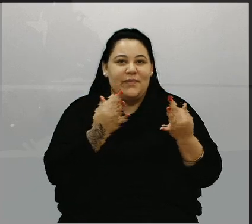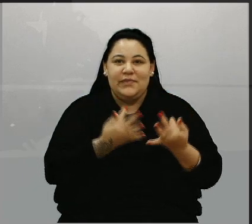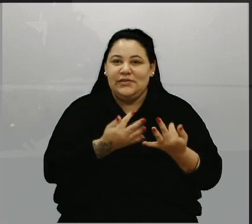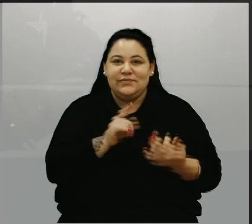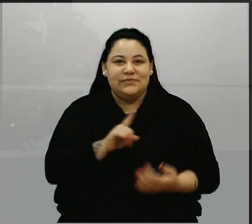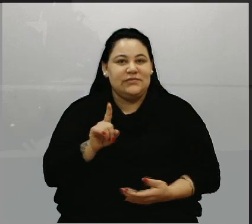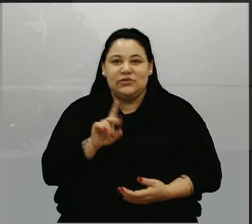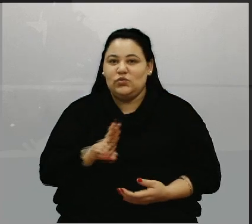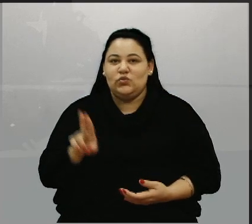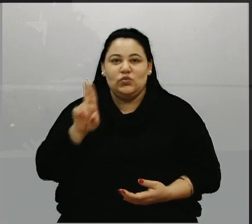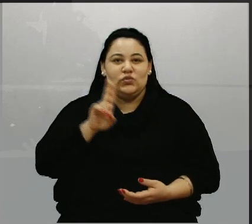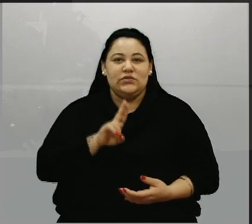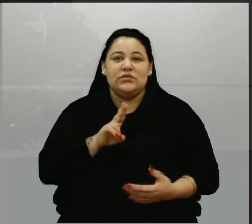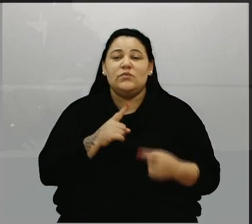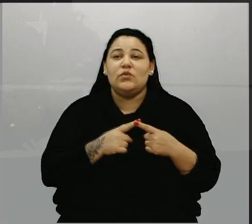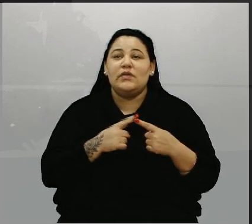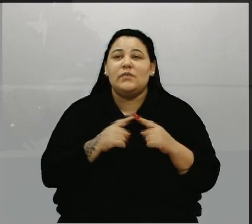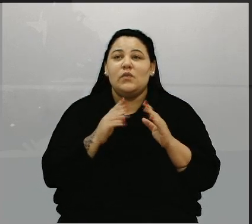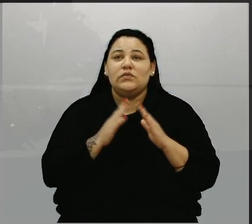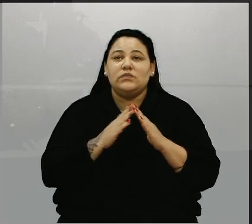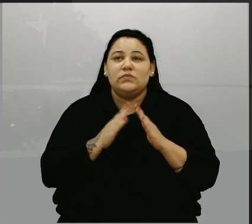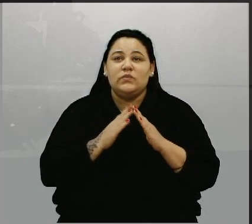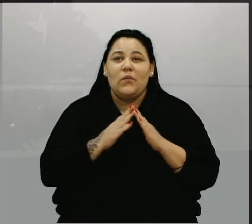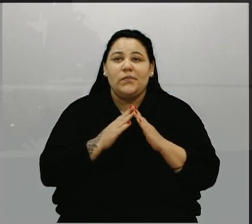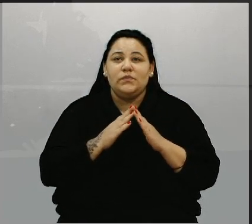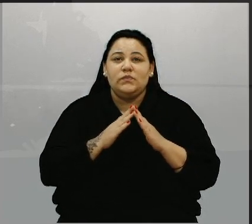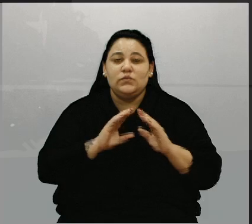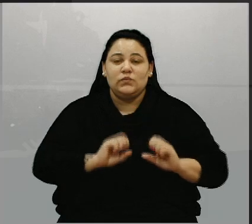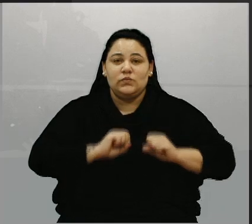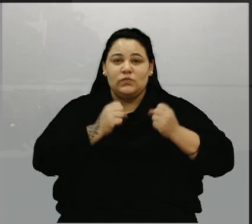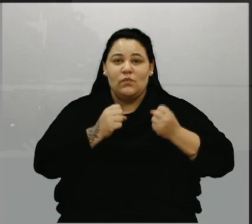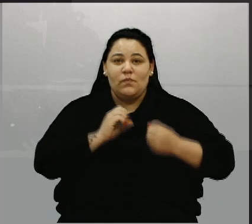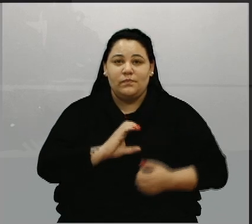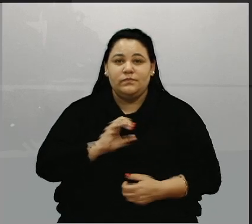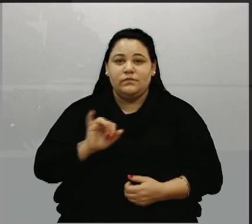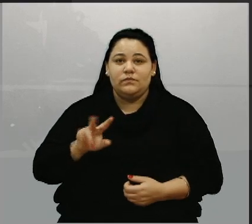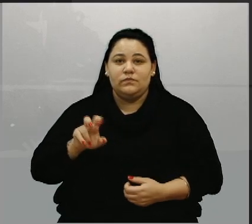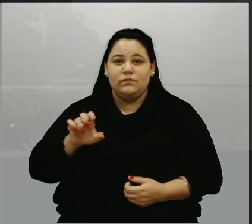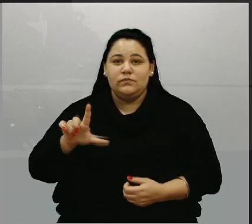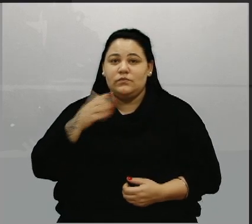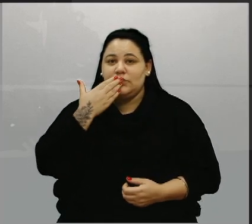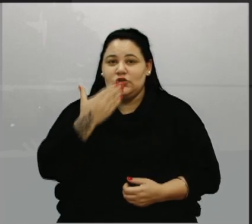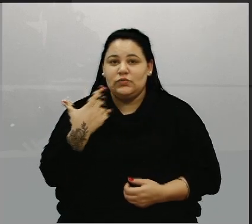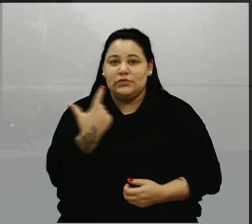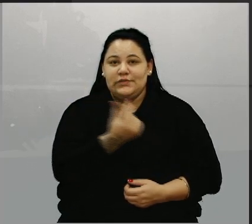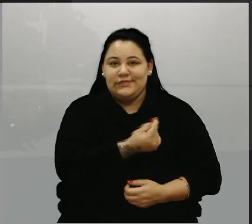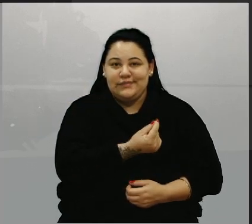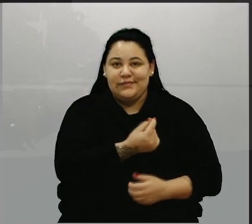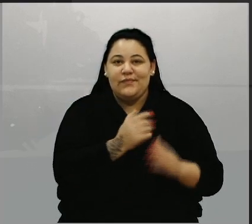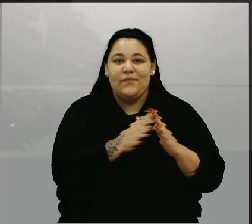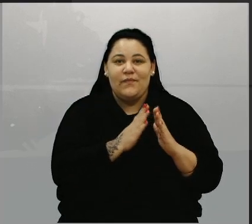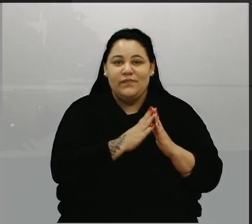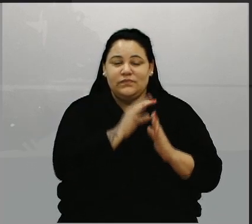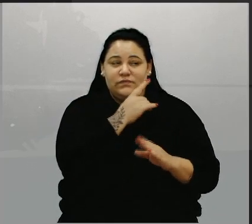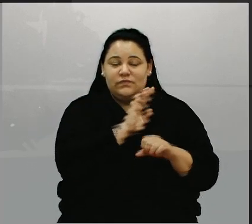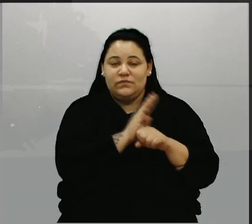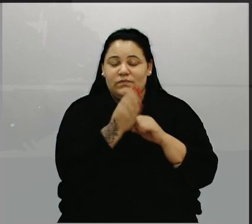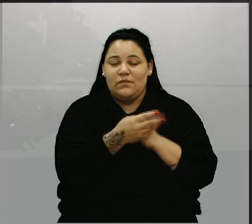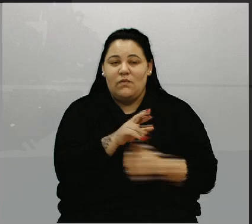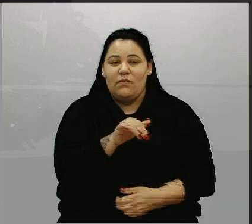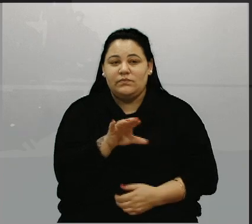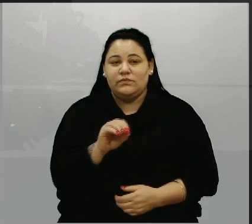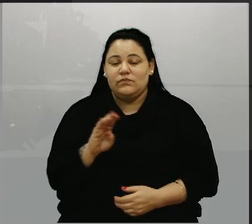foi... a Defesa Civil, enfim, solicitou que as pessoas saíssem da residência. Isso é lá no bairro Rio Branco,